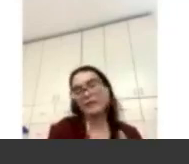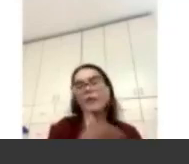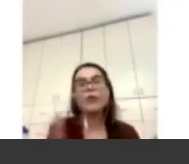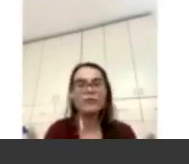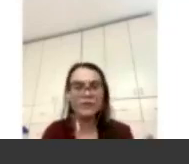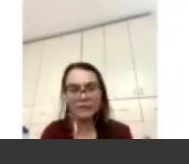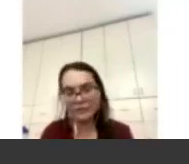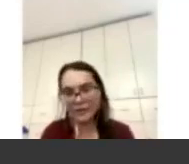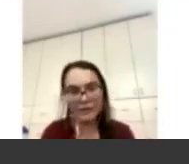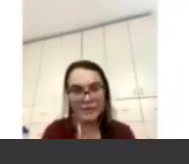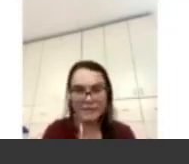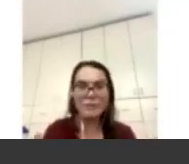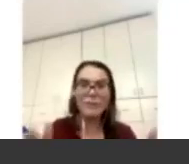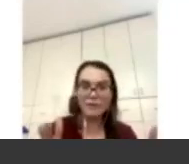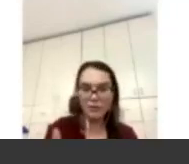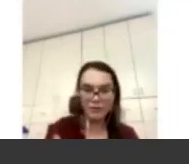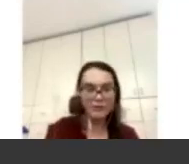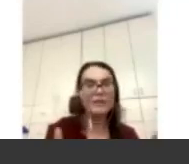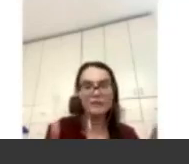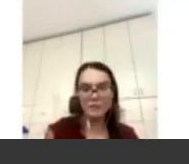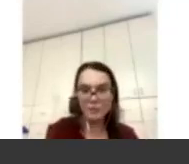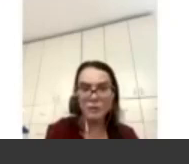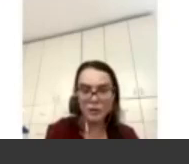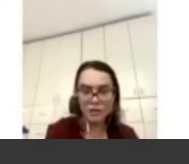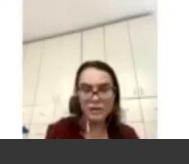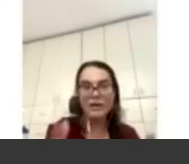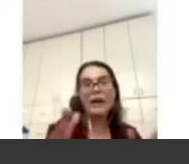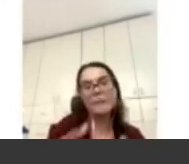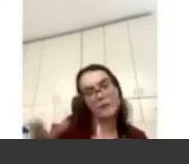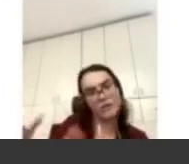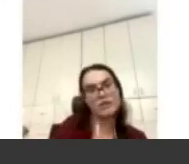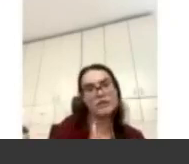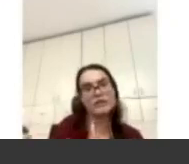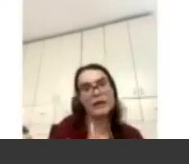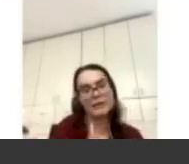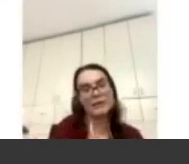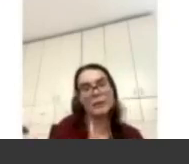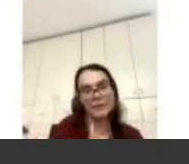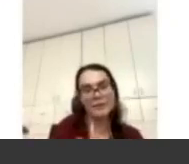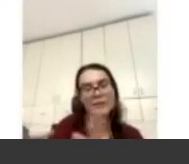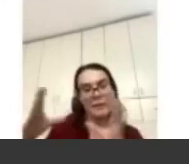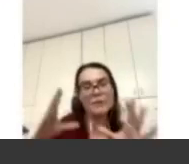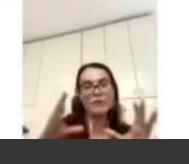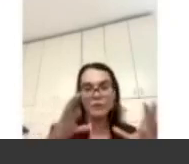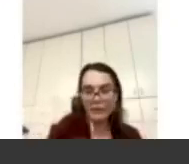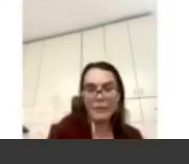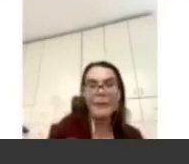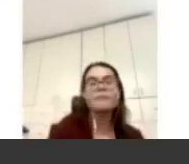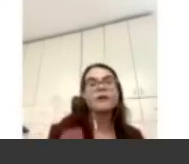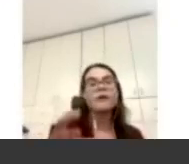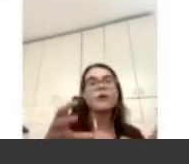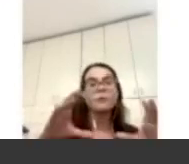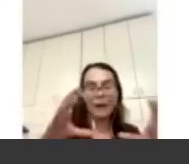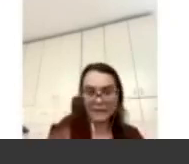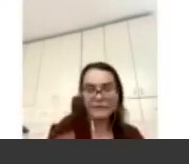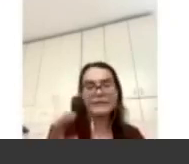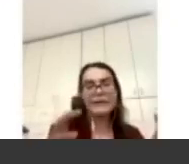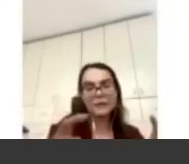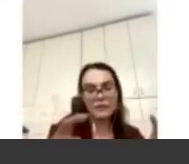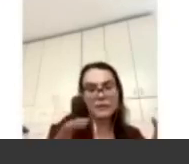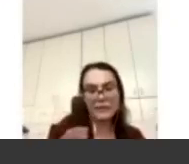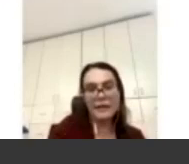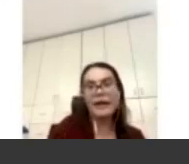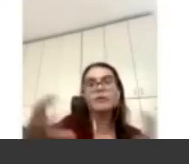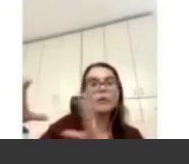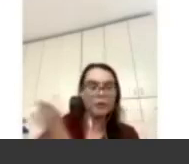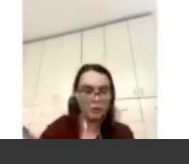balizando até onde, dentro da regulação, o médico de família, enfermeiro pode ir, a partir de determinado momento, se aquela pessoa encaminhar, o PAC vai estar,